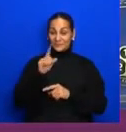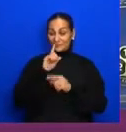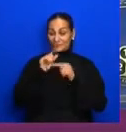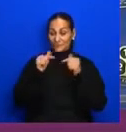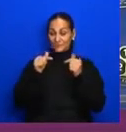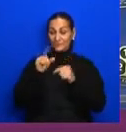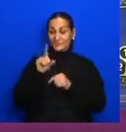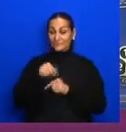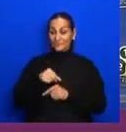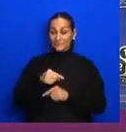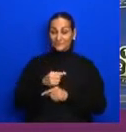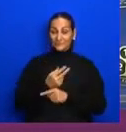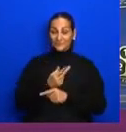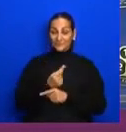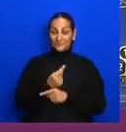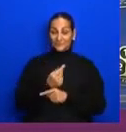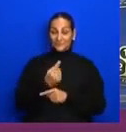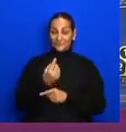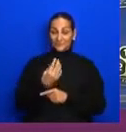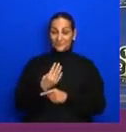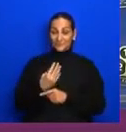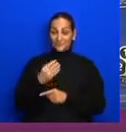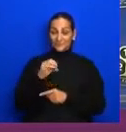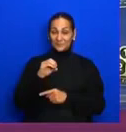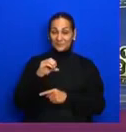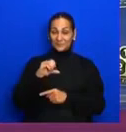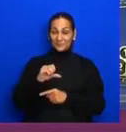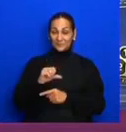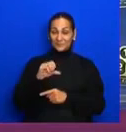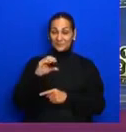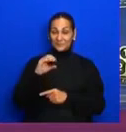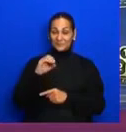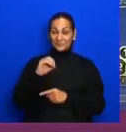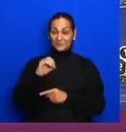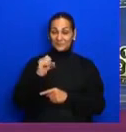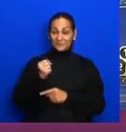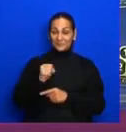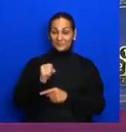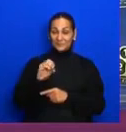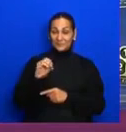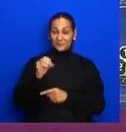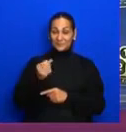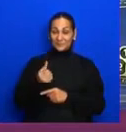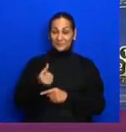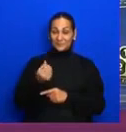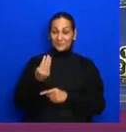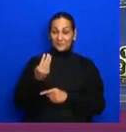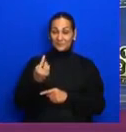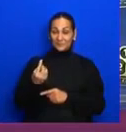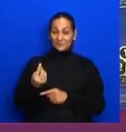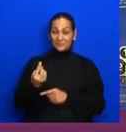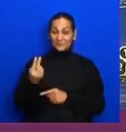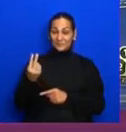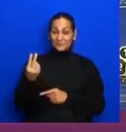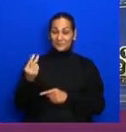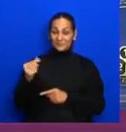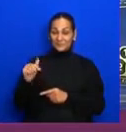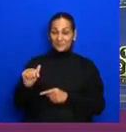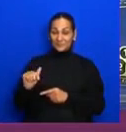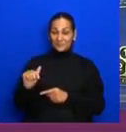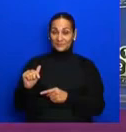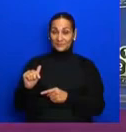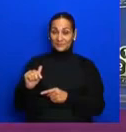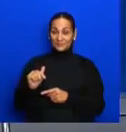967 do dia de sorte foram 12, 14, 09, 08, 06, 31